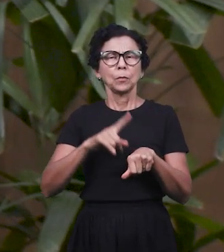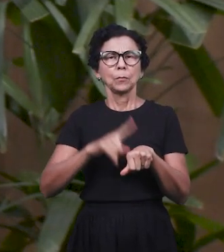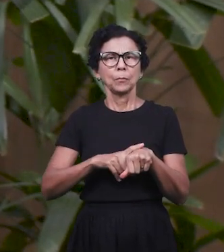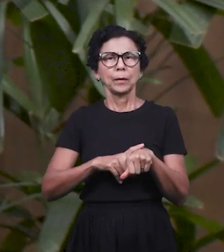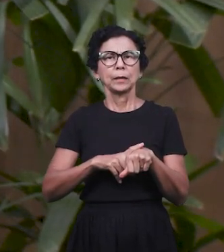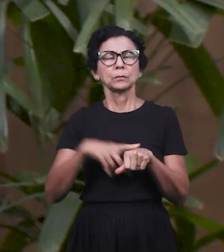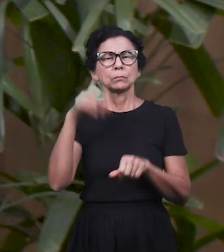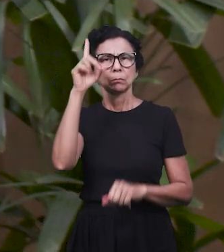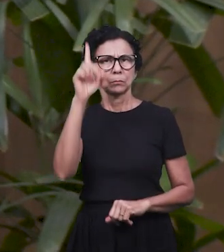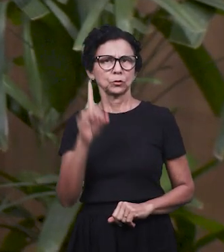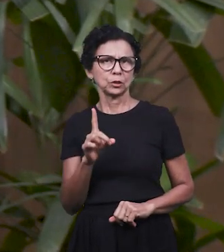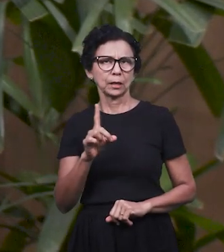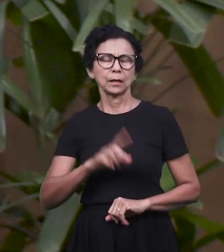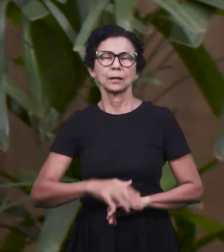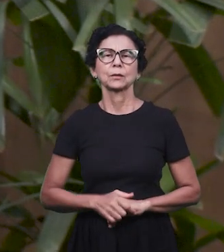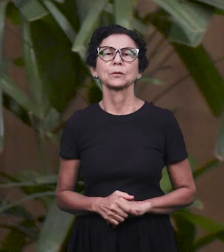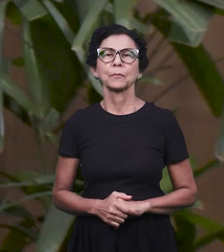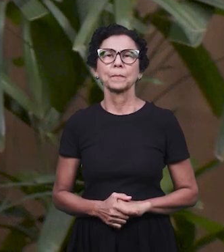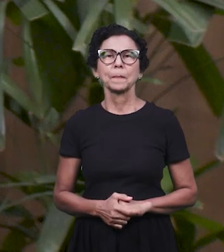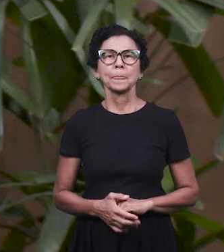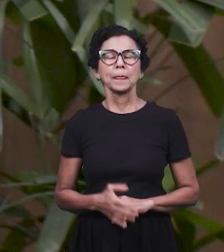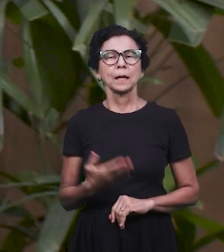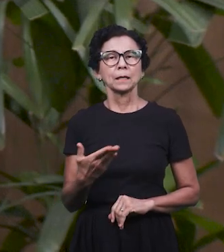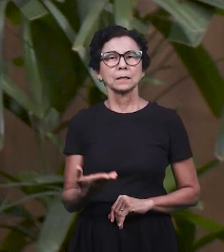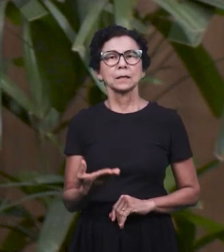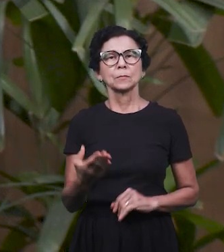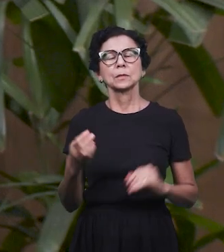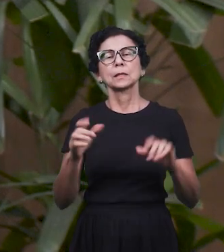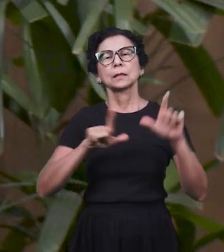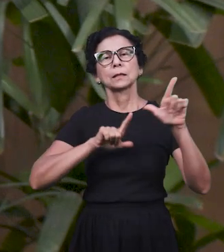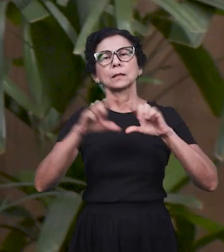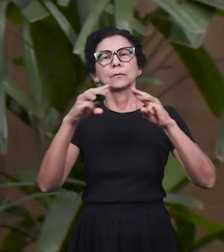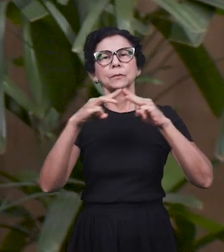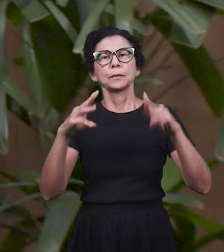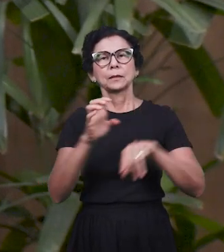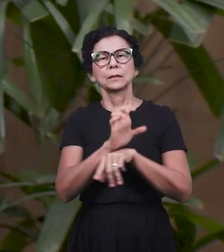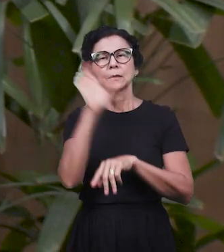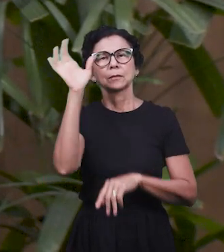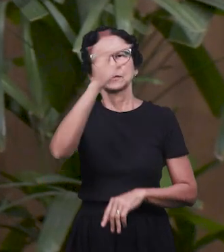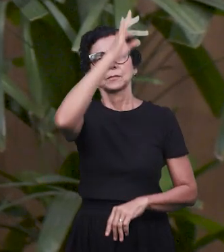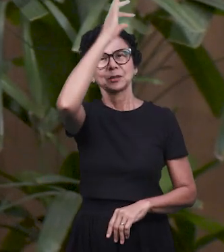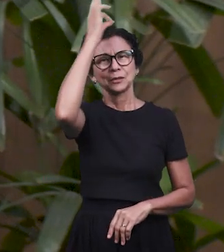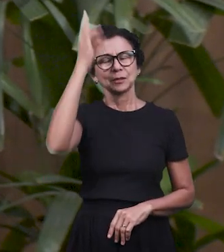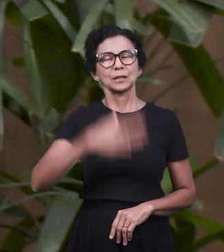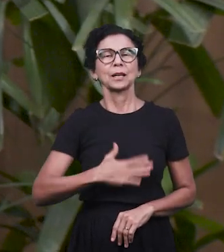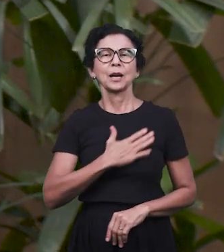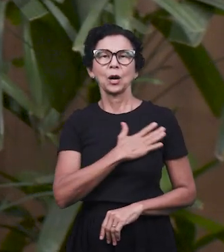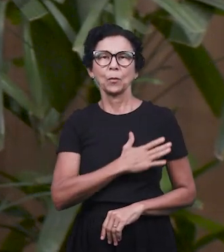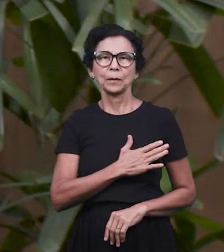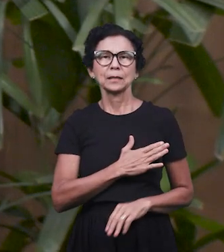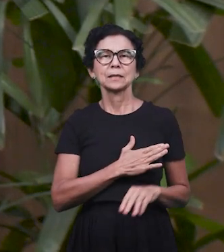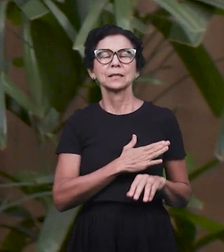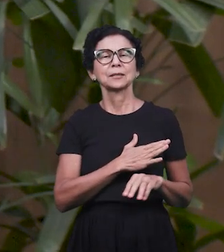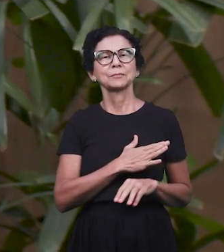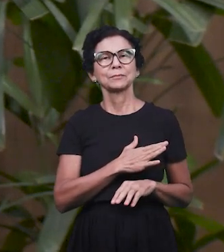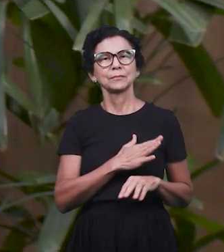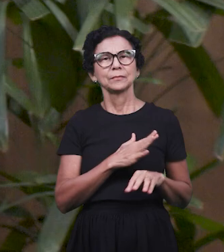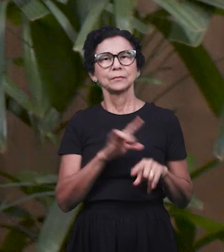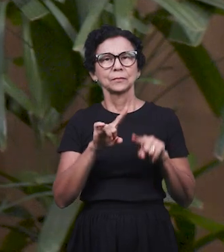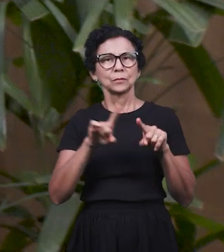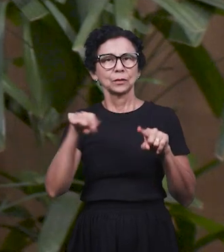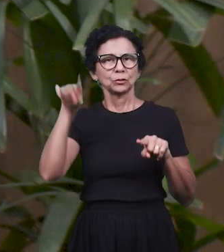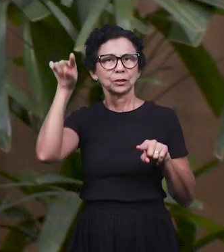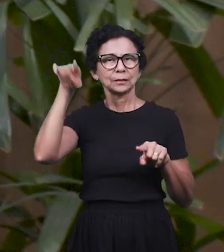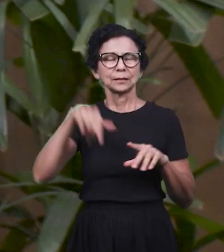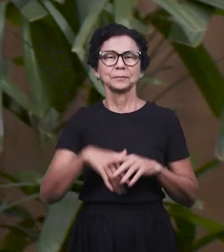qual apresentamos aqui dos estúdios da TV Manaim, no estado do Espírito Santo. É um prazer ter a sua audiência. Hoje nós vamos